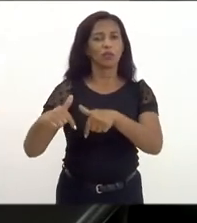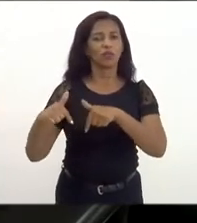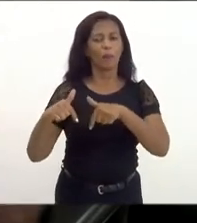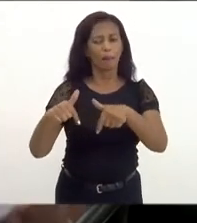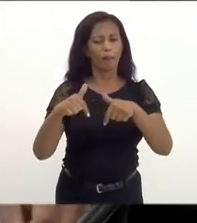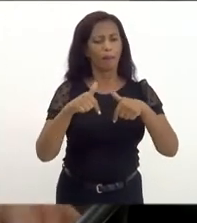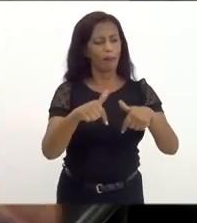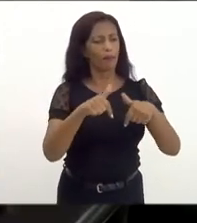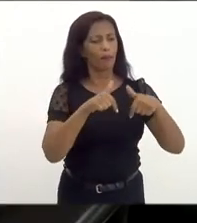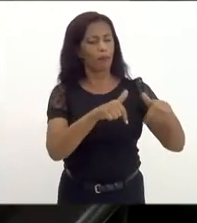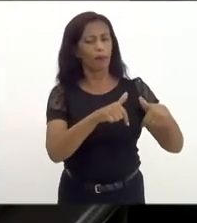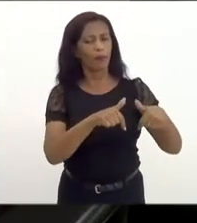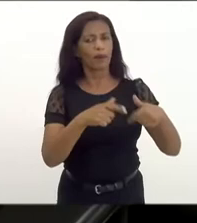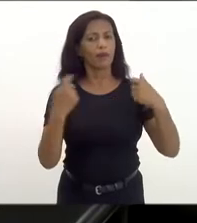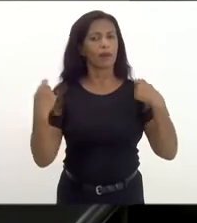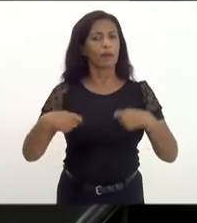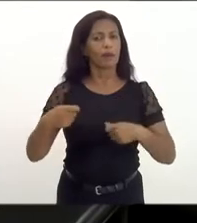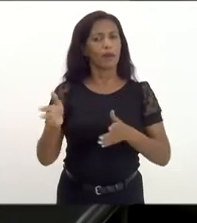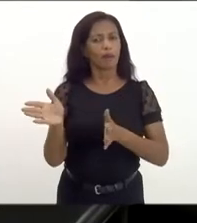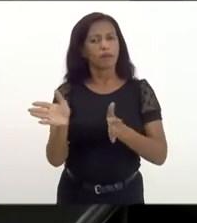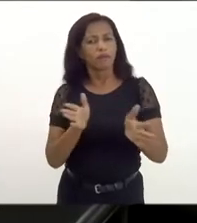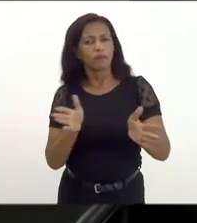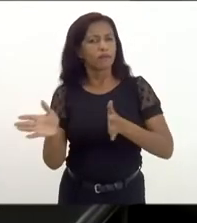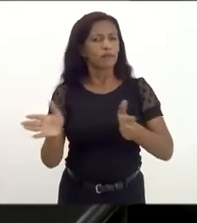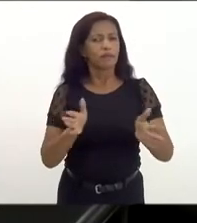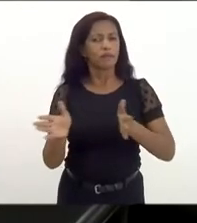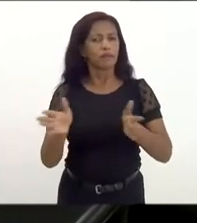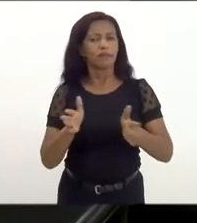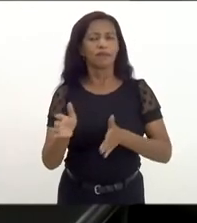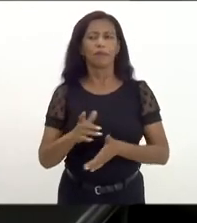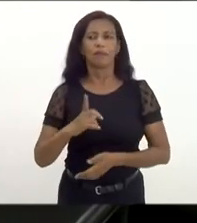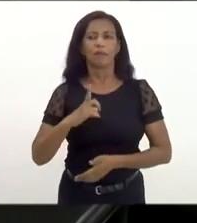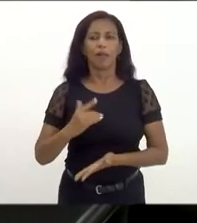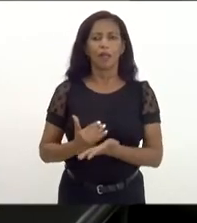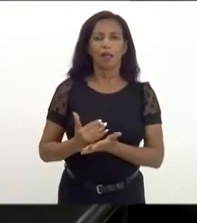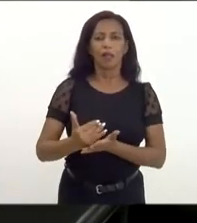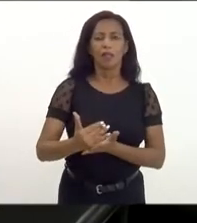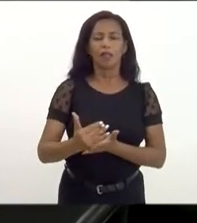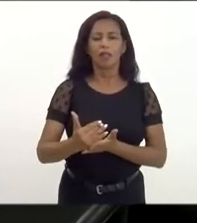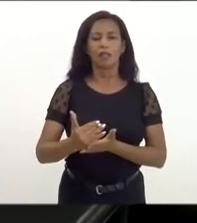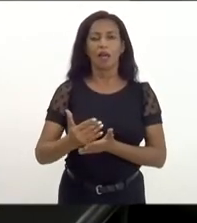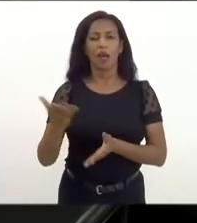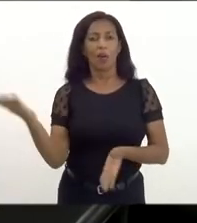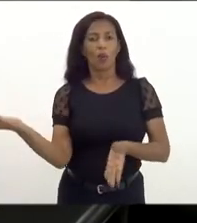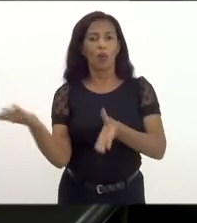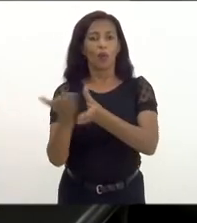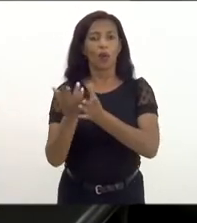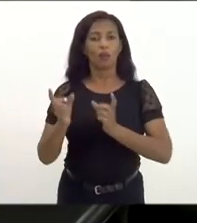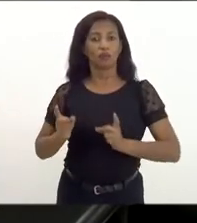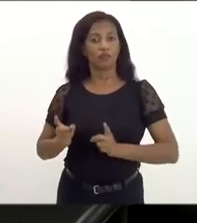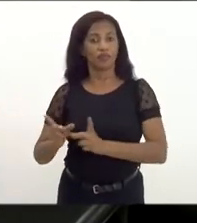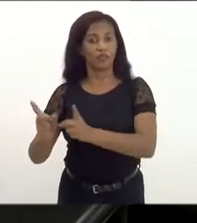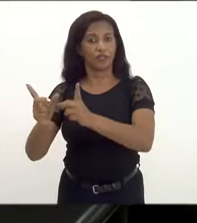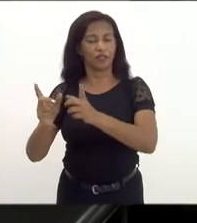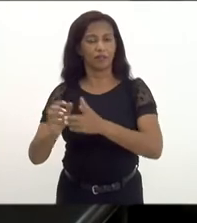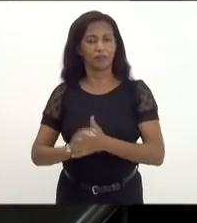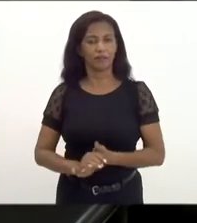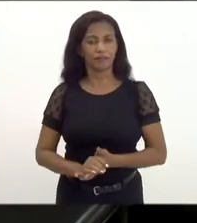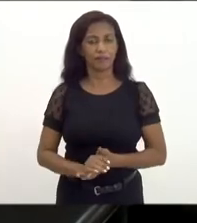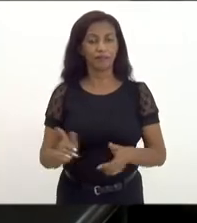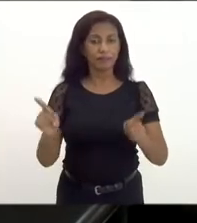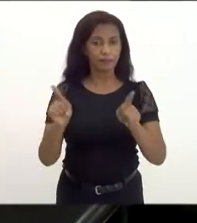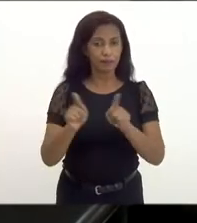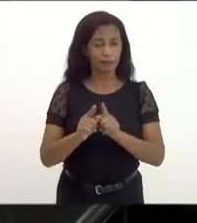que a gente deve fazer para iniciar o processo de liquidação é importante